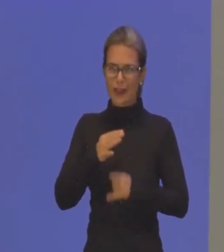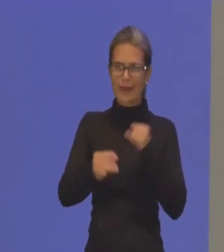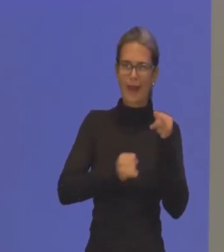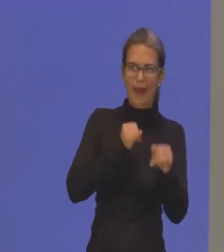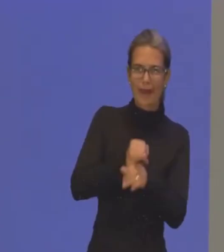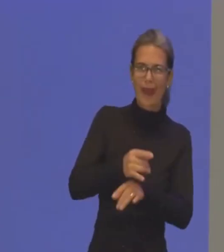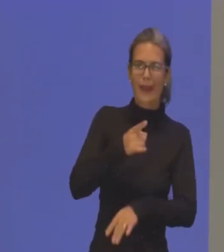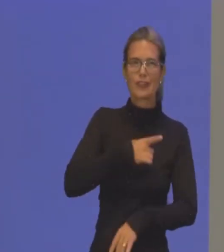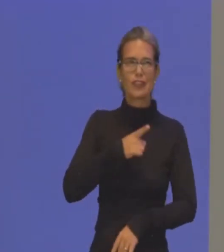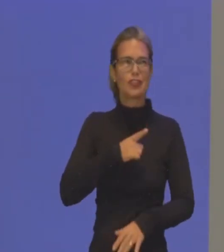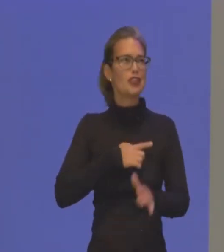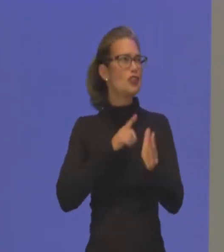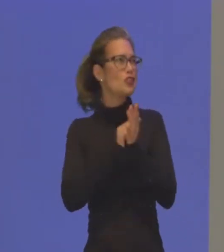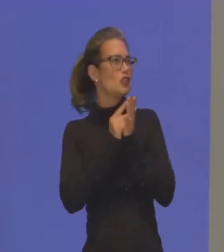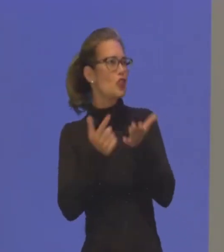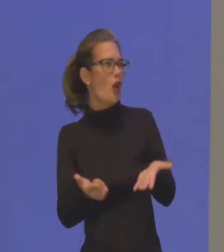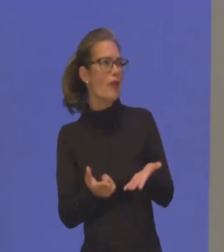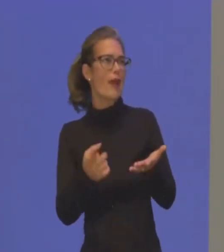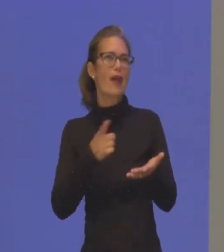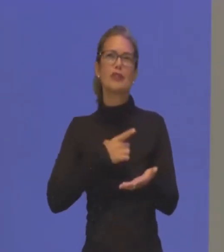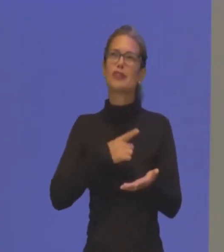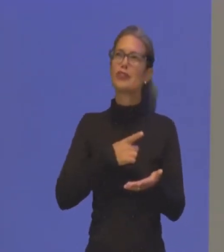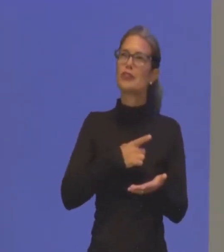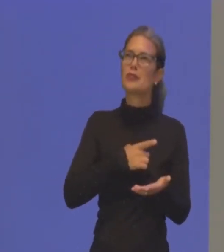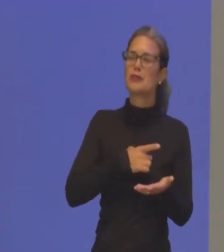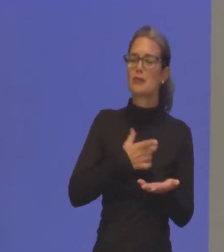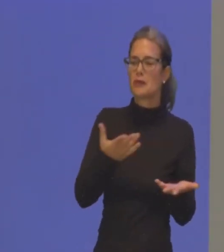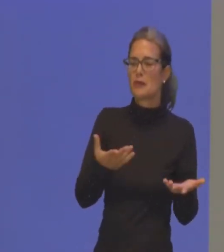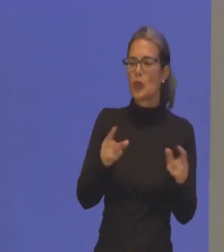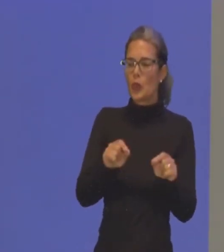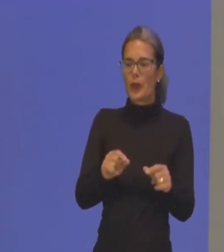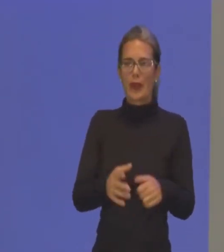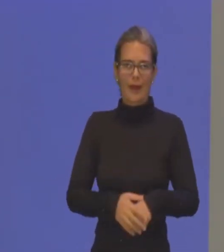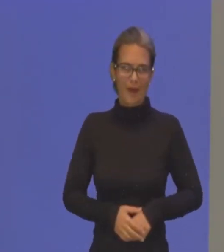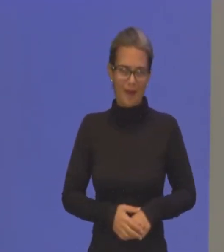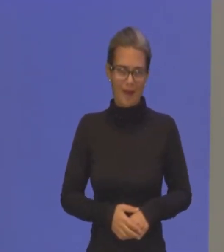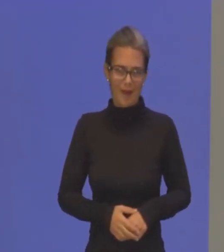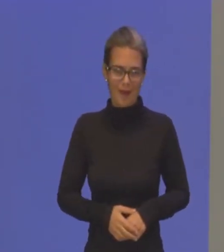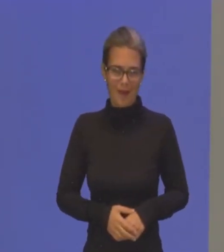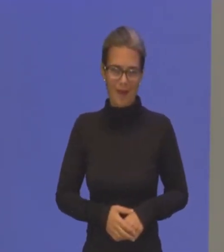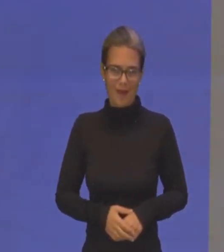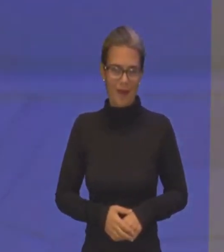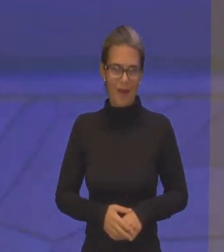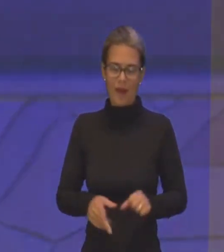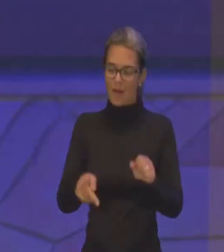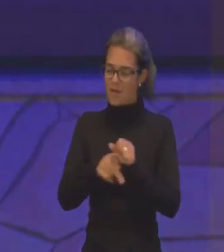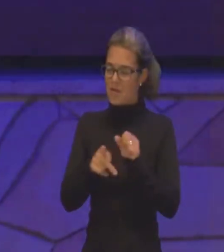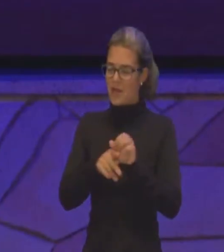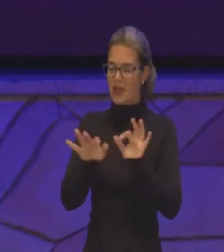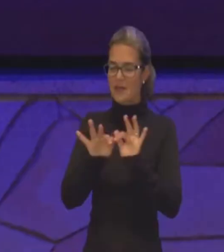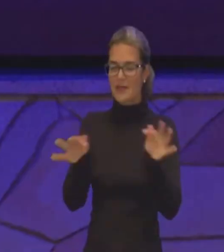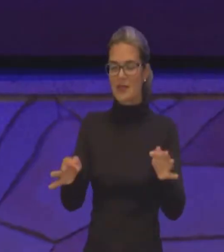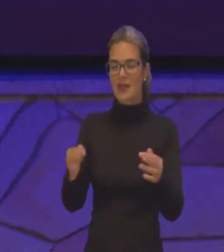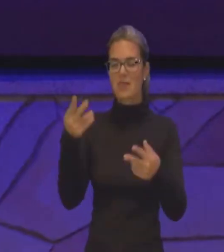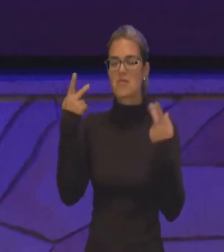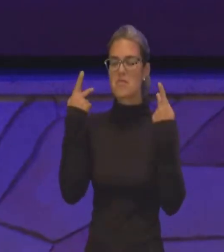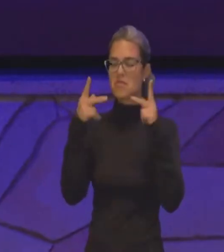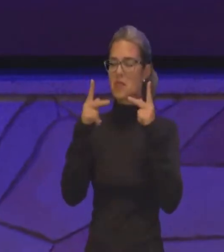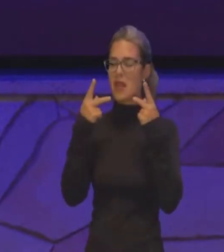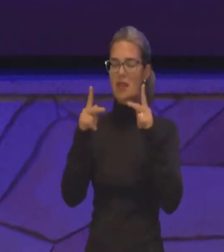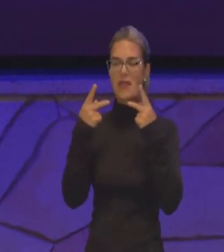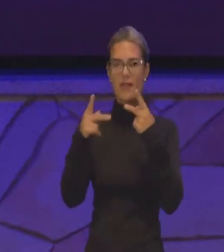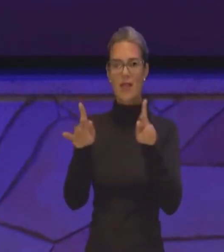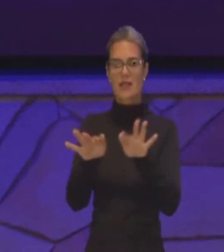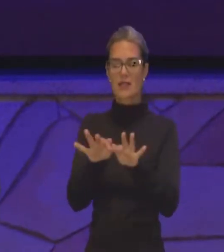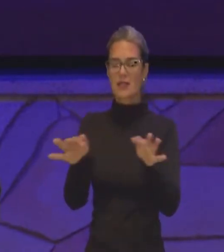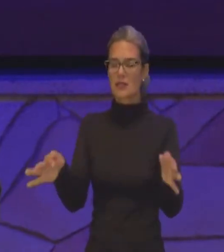para compartilhar de Jesus? Uma pregação, um apelo, uma